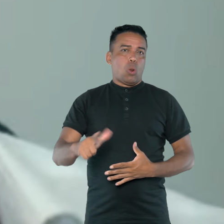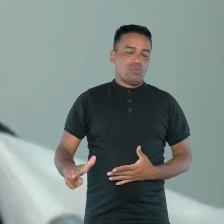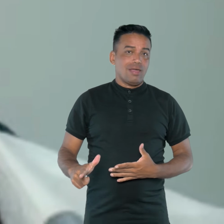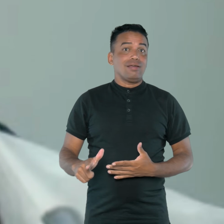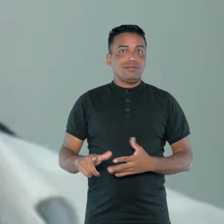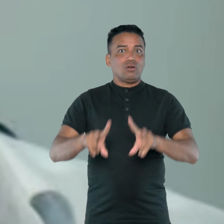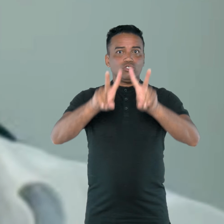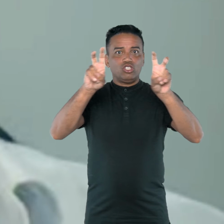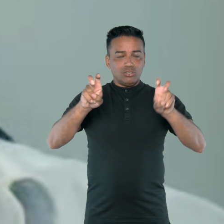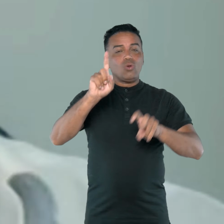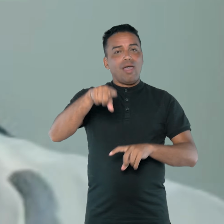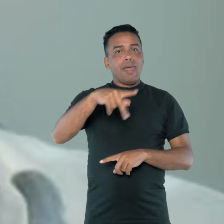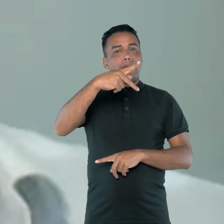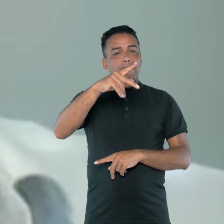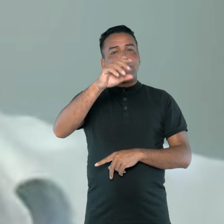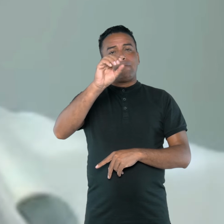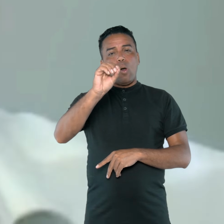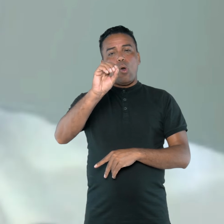Poema.